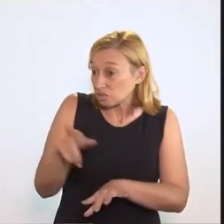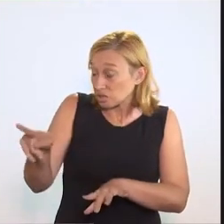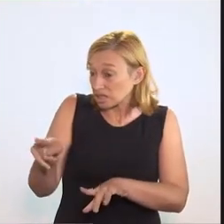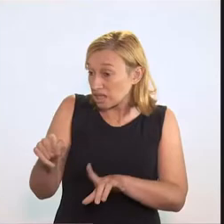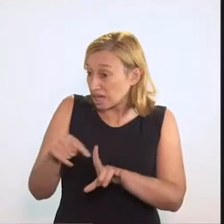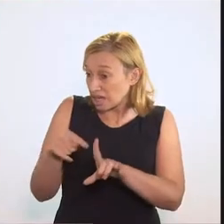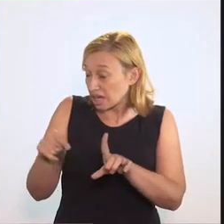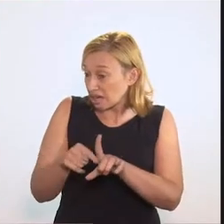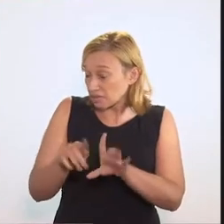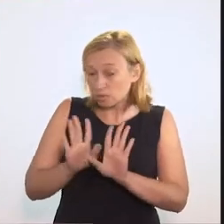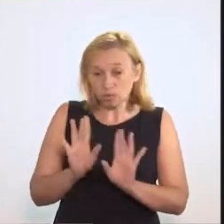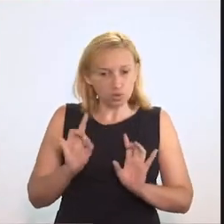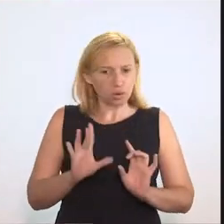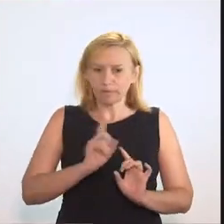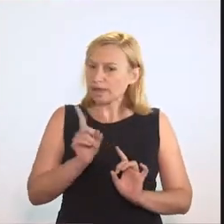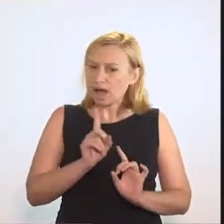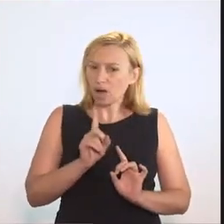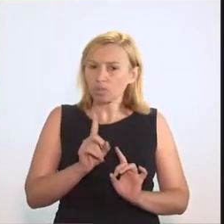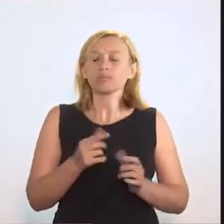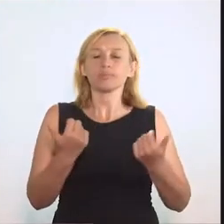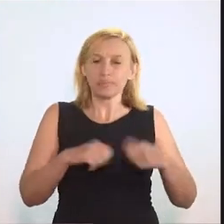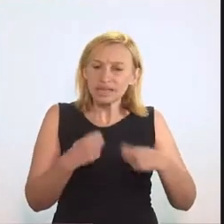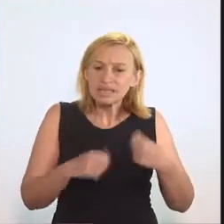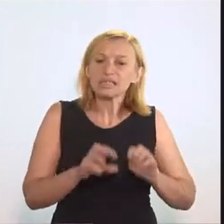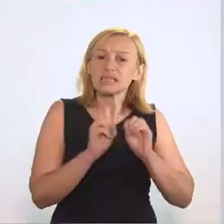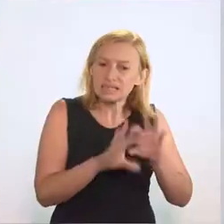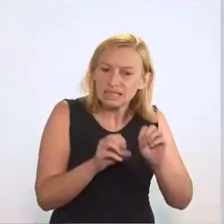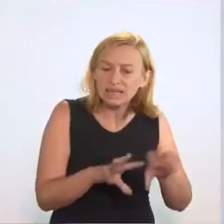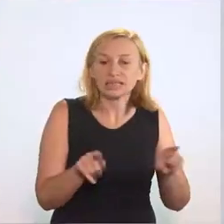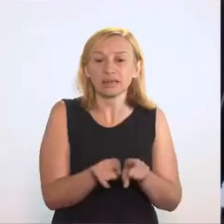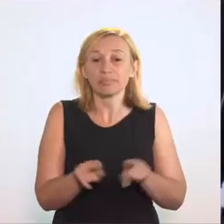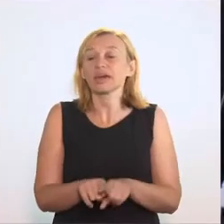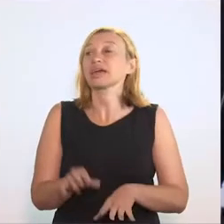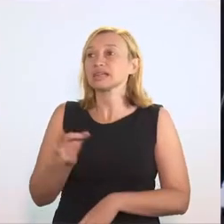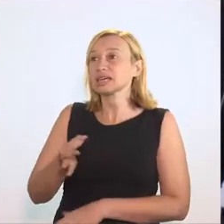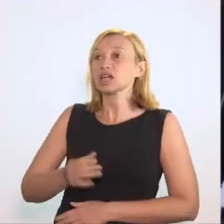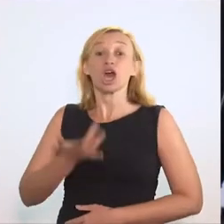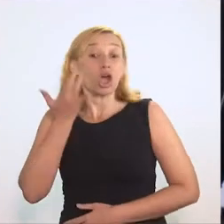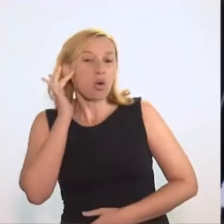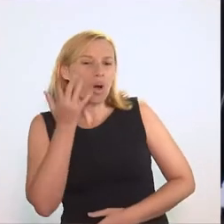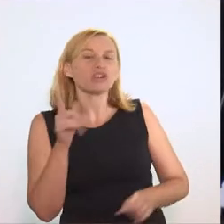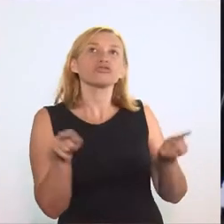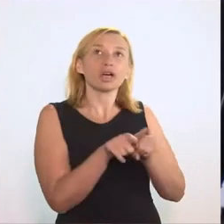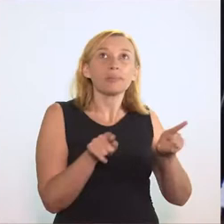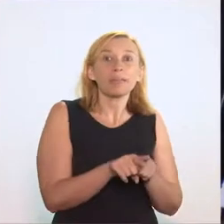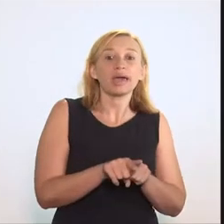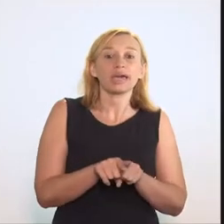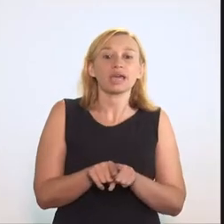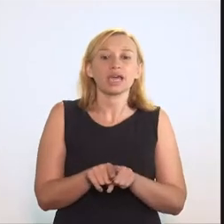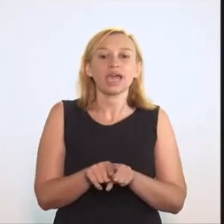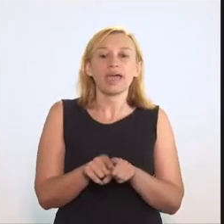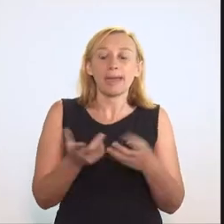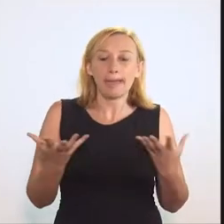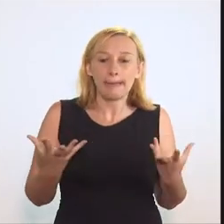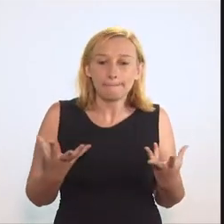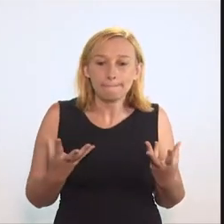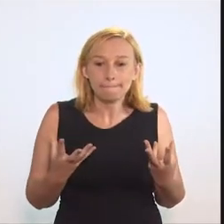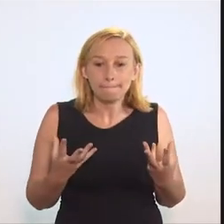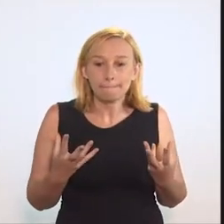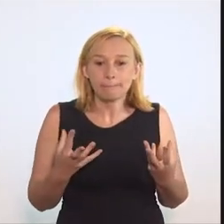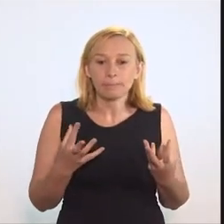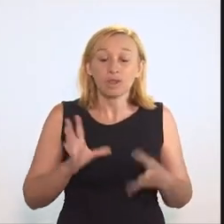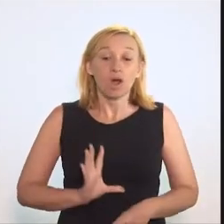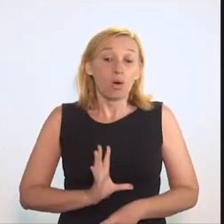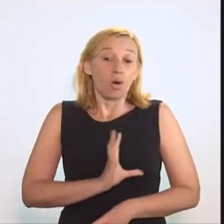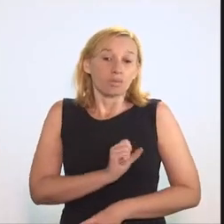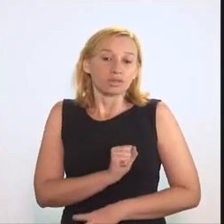é assumir responsabilidades de criação de um indivíduo. Exatamente. Né? Eu acho que também tem a questão muito ainda em vigor, que é